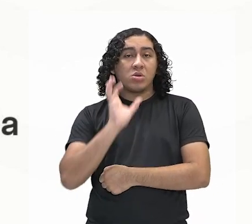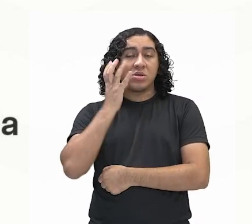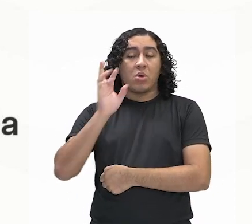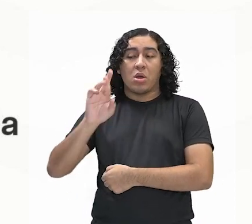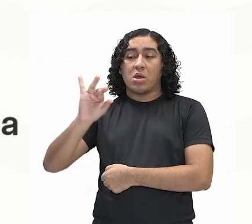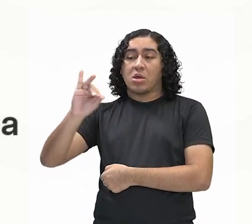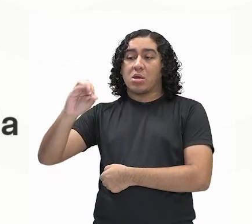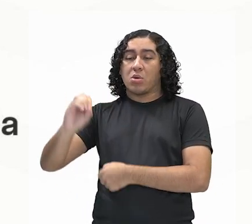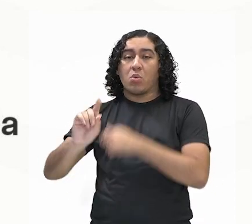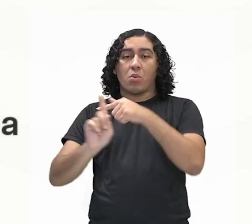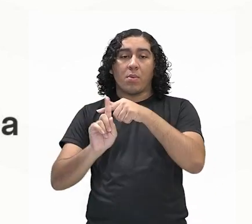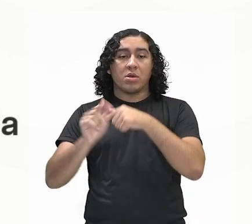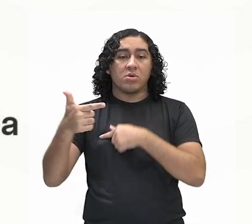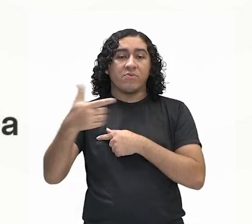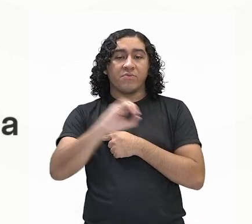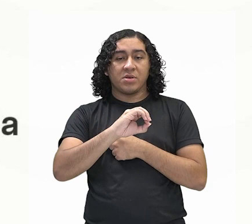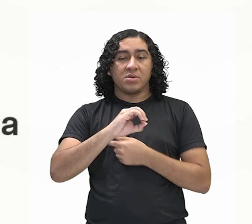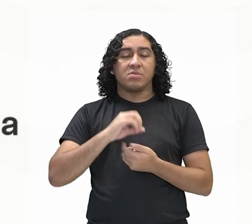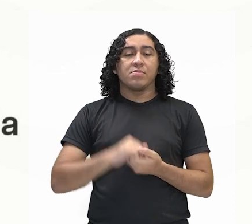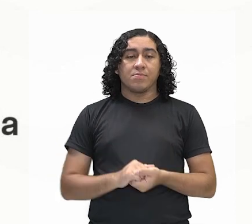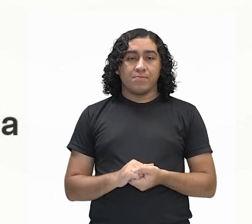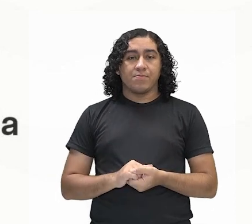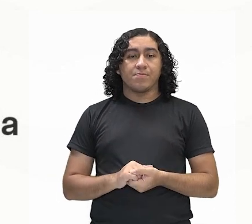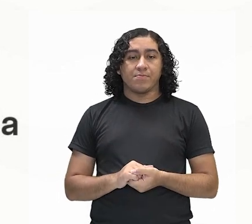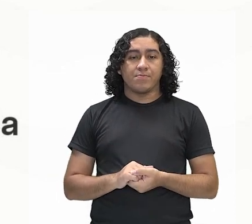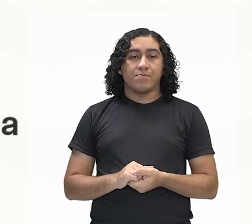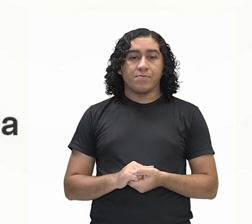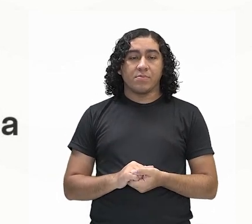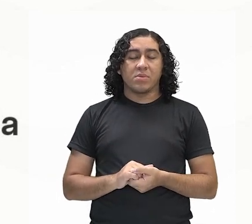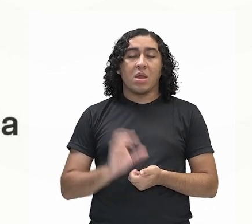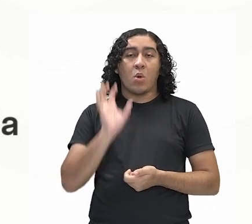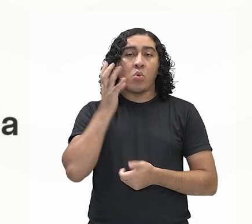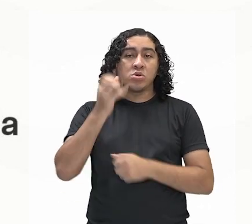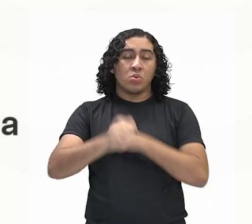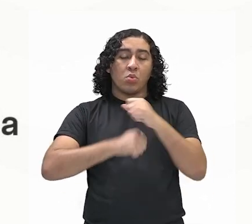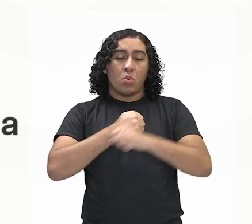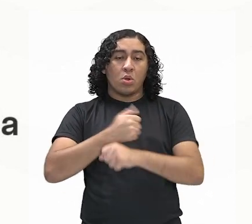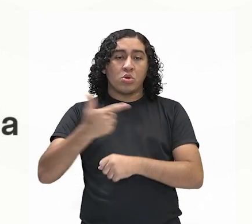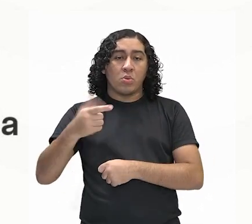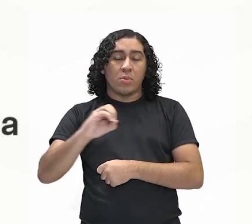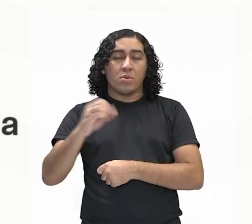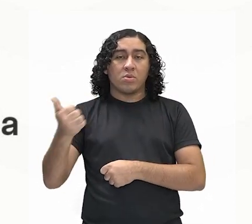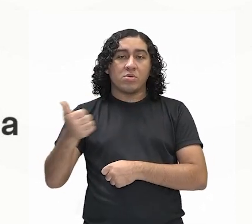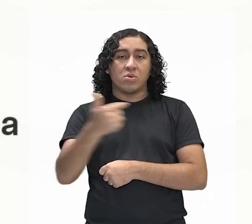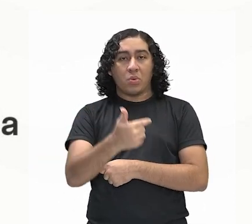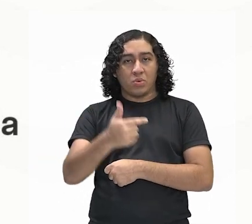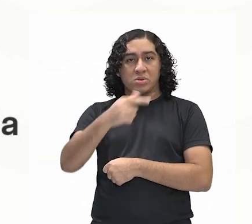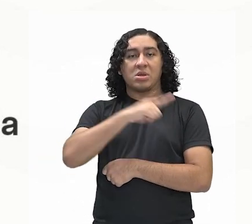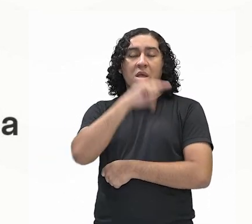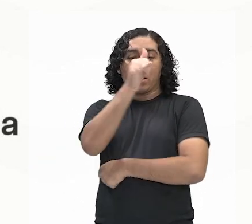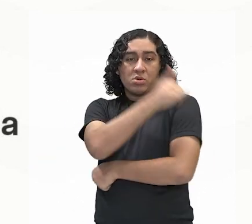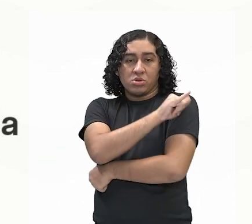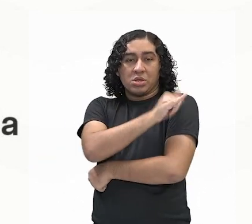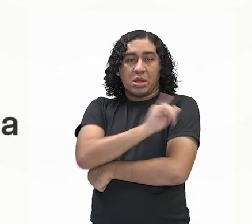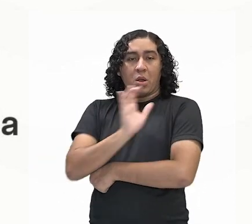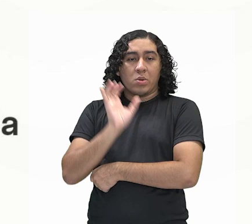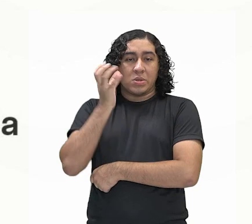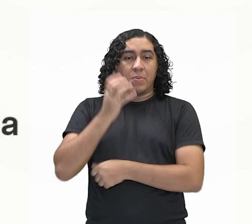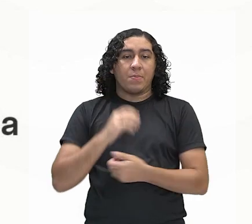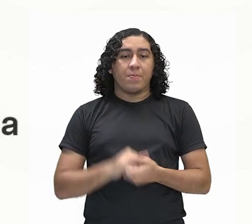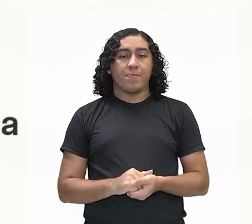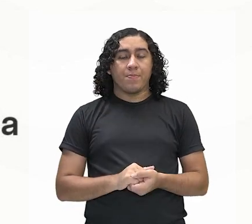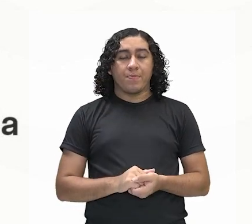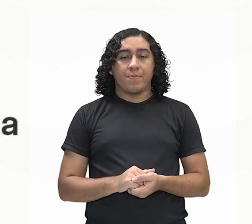de 2012. A conferência volta novamente para o Rio de Janeiro, tá bom? E a